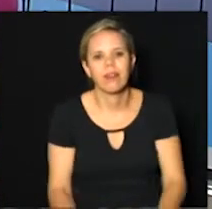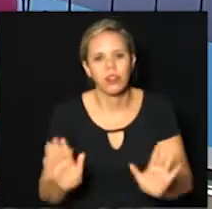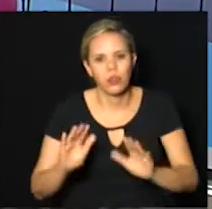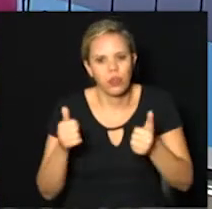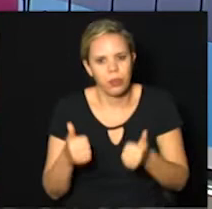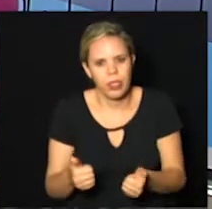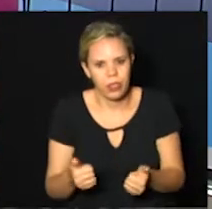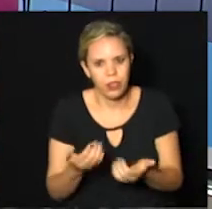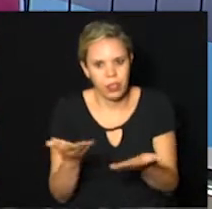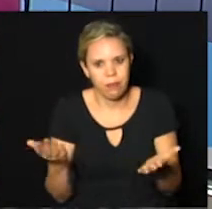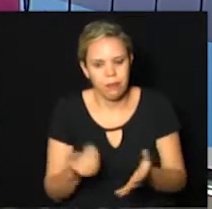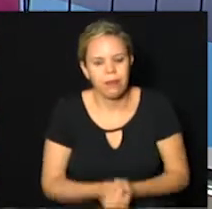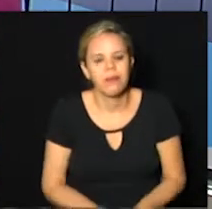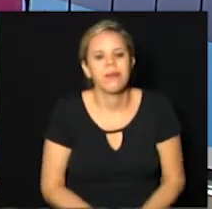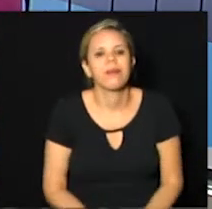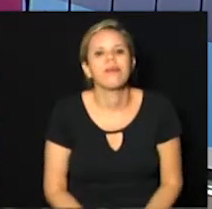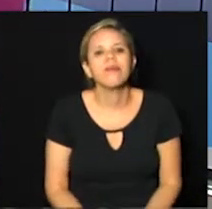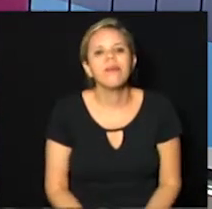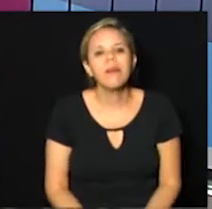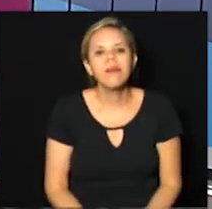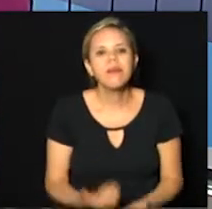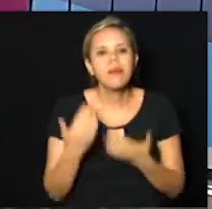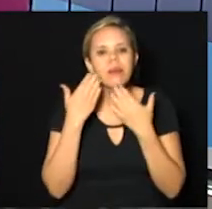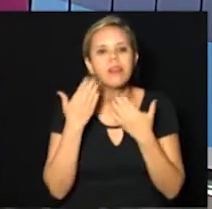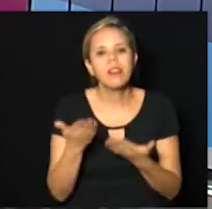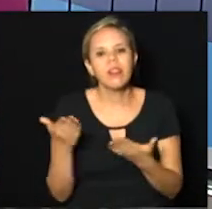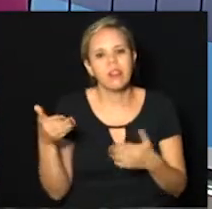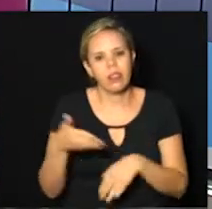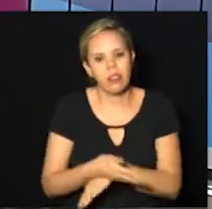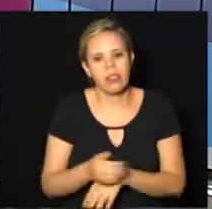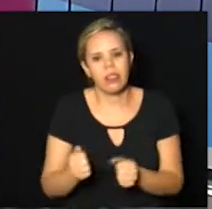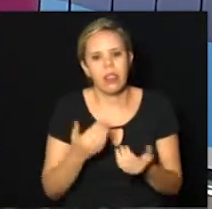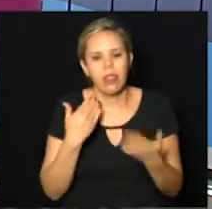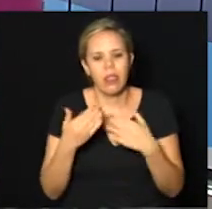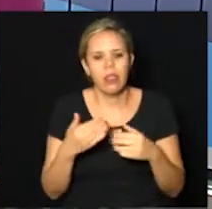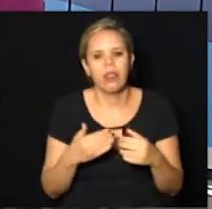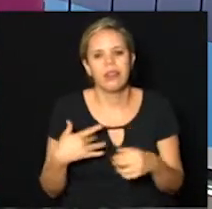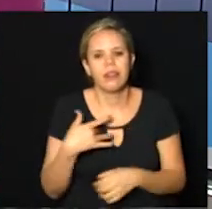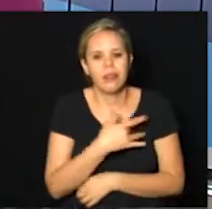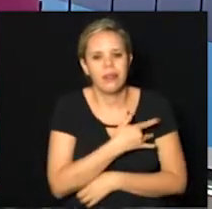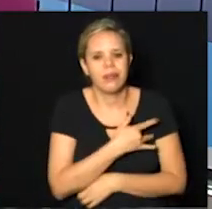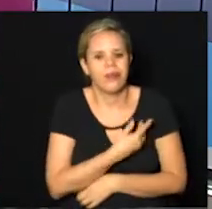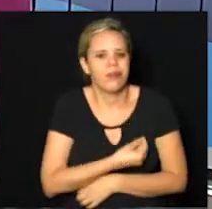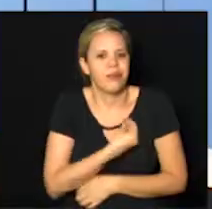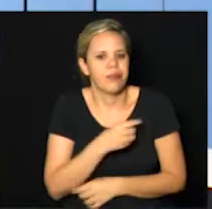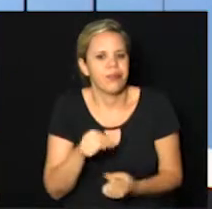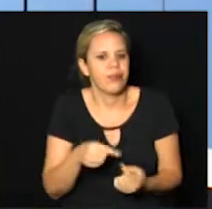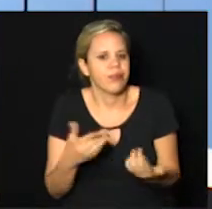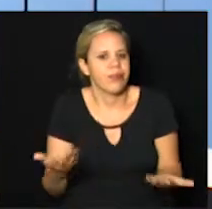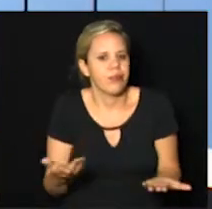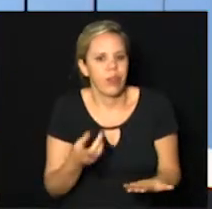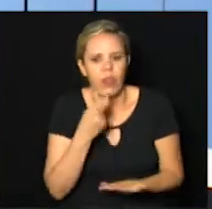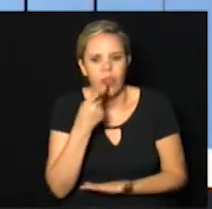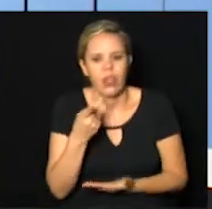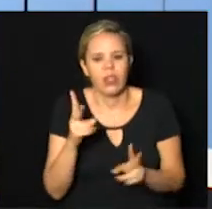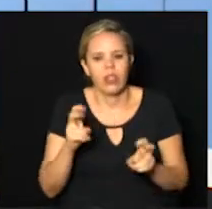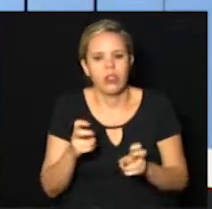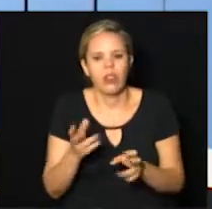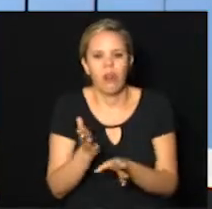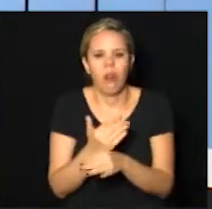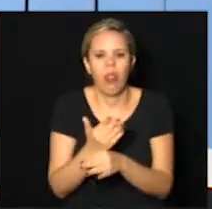Oi, tudo bem? E você? Também, obrigada por a senhora estar aqui no nosso quadro Saúde é Vida. Doutora, eu falei sobre